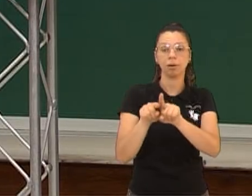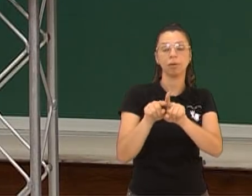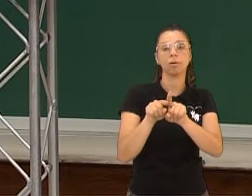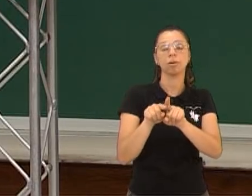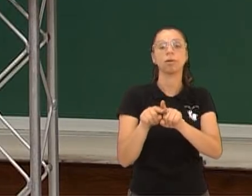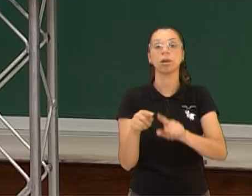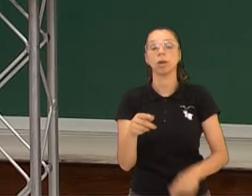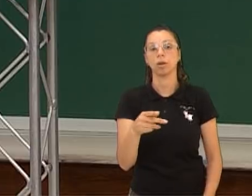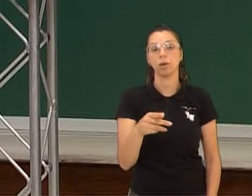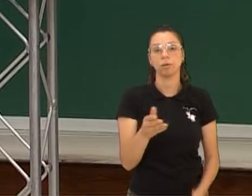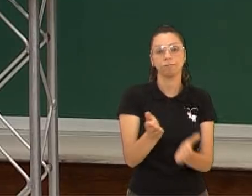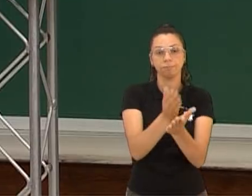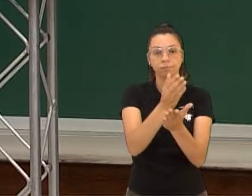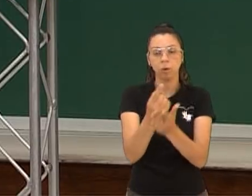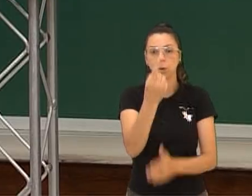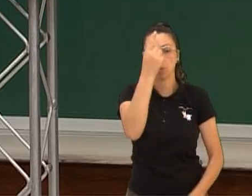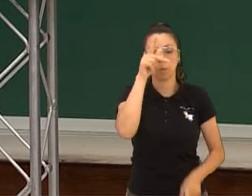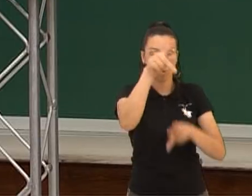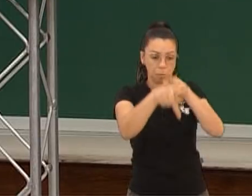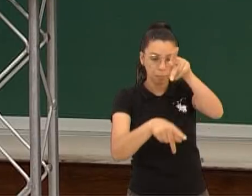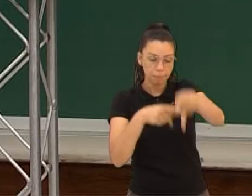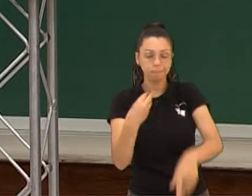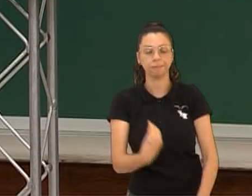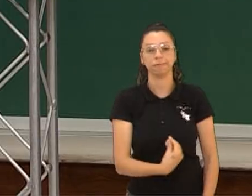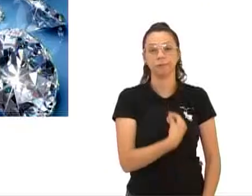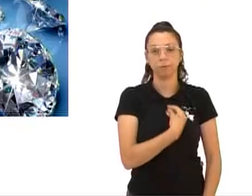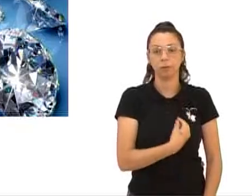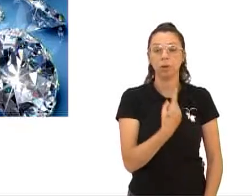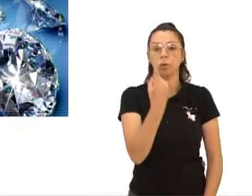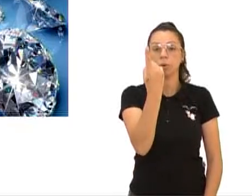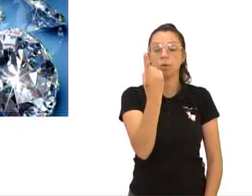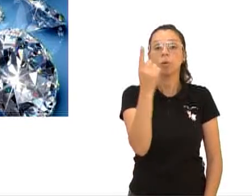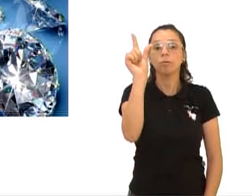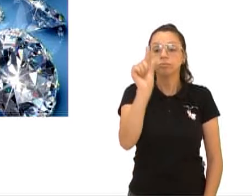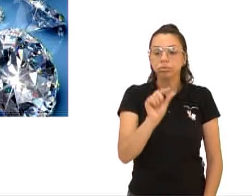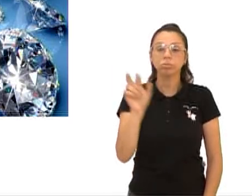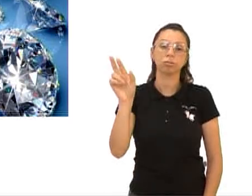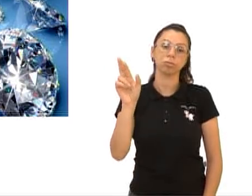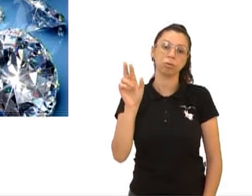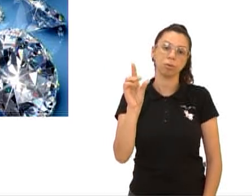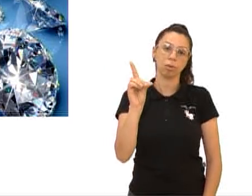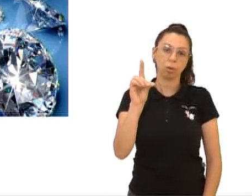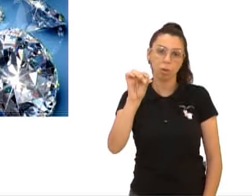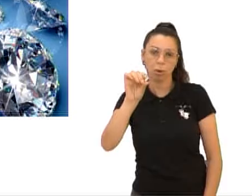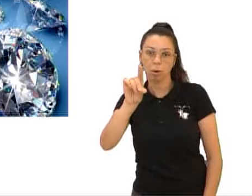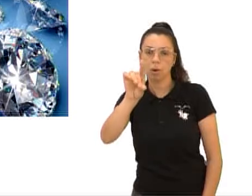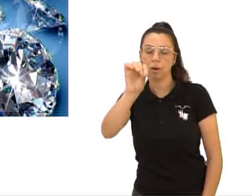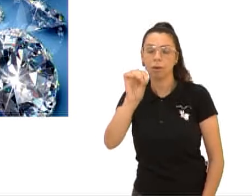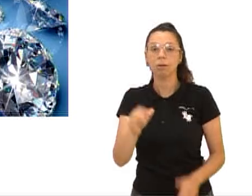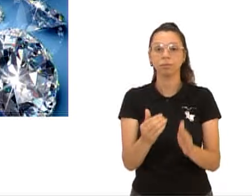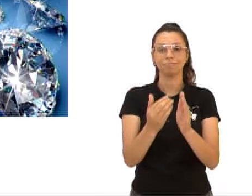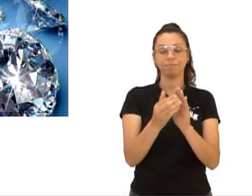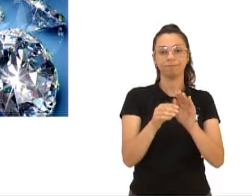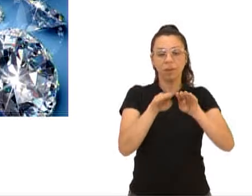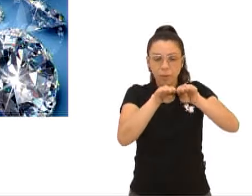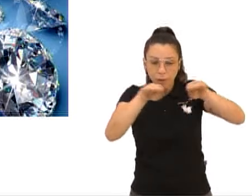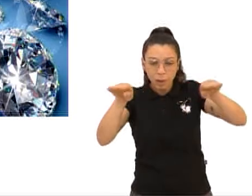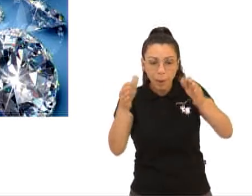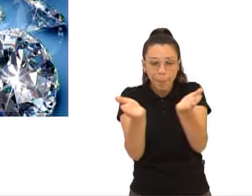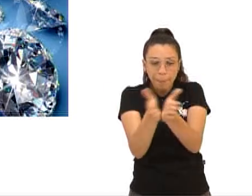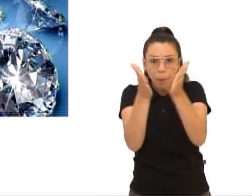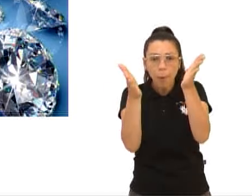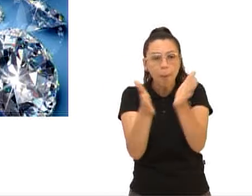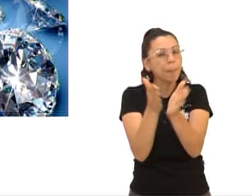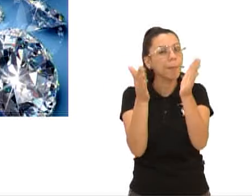seus habitantes, infelizmente, vive com menos de $1 por dia. É abaixo do nível da pobreza, que é um